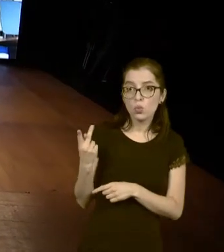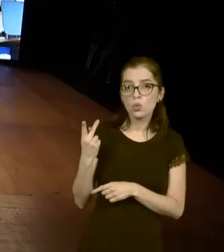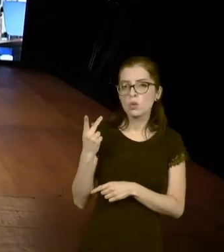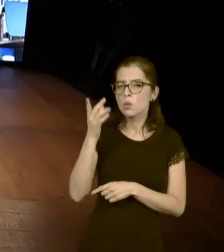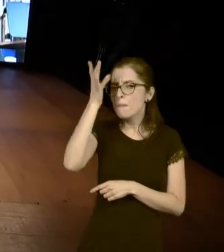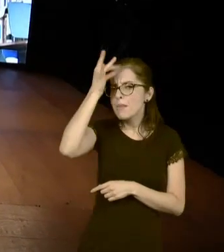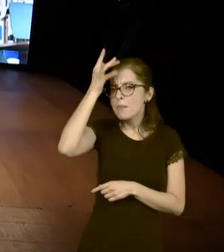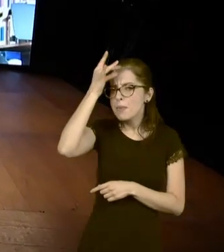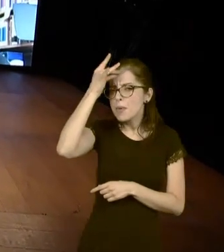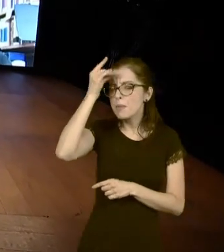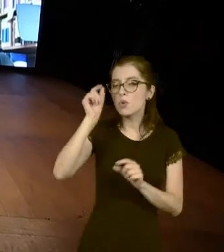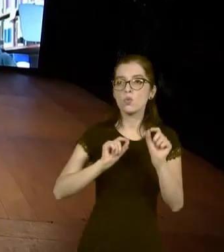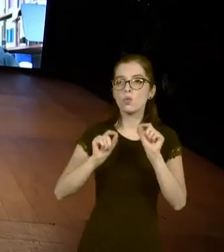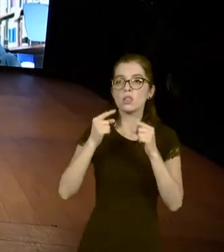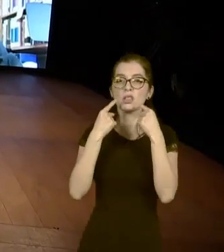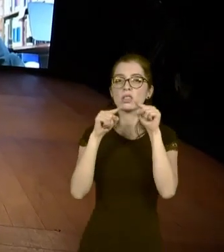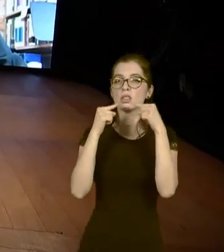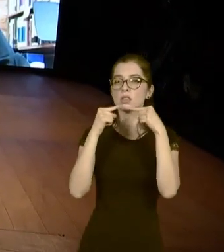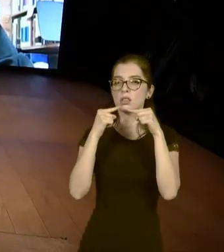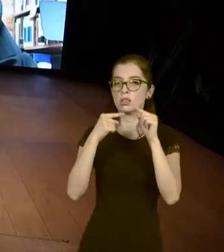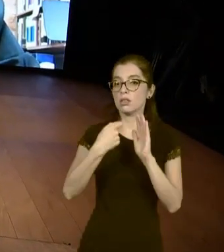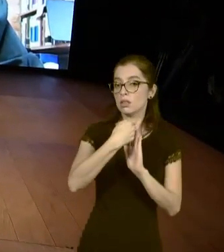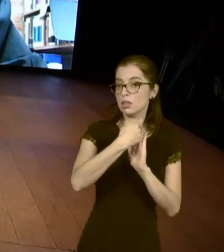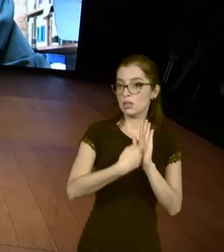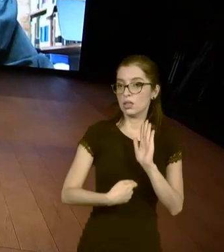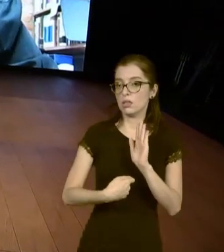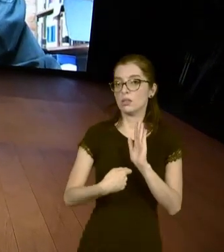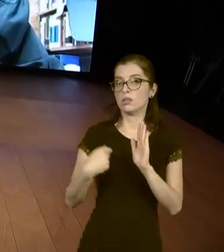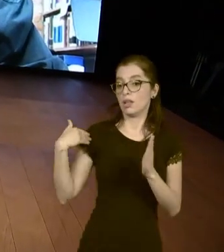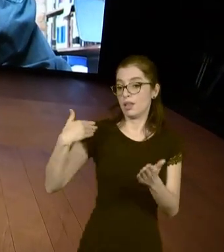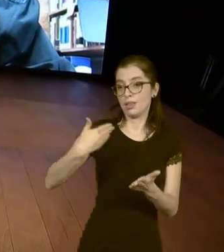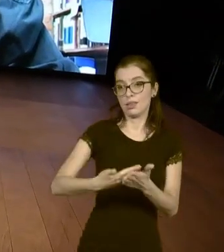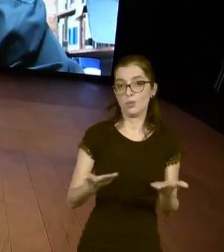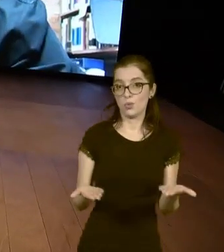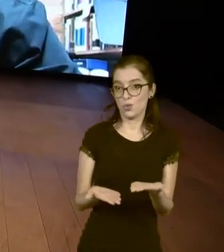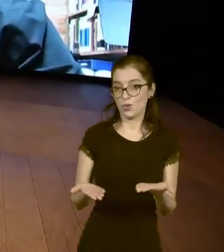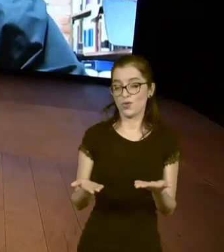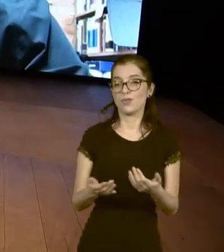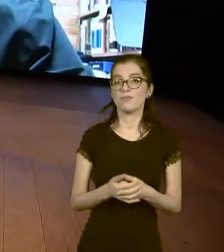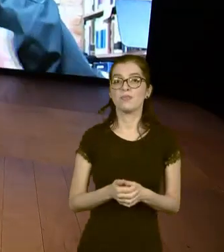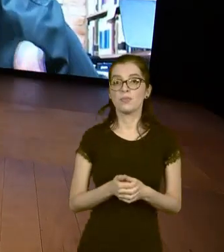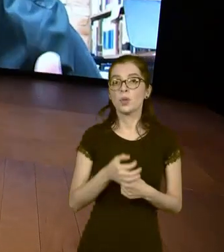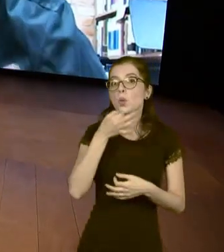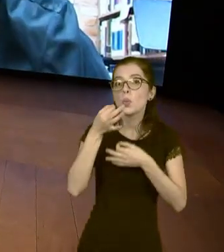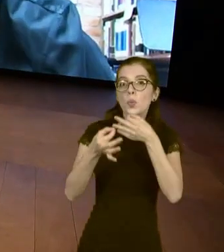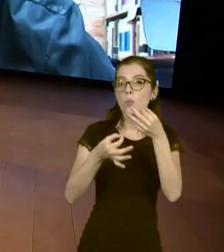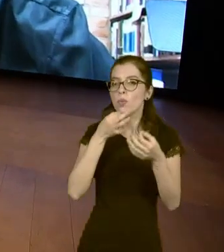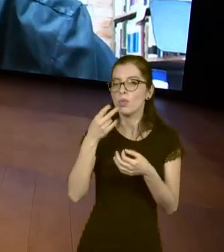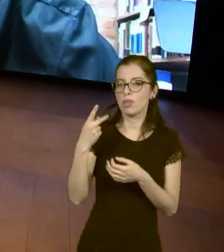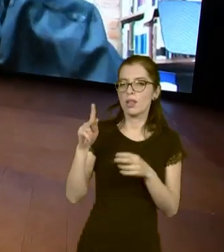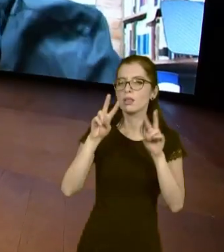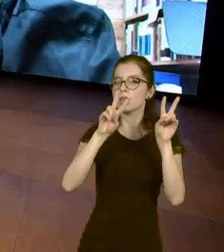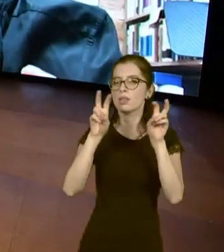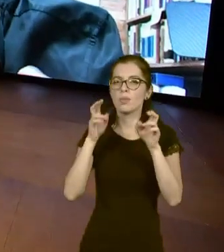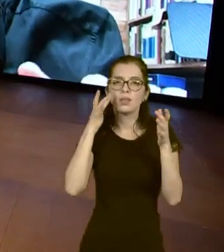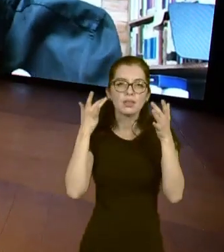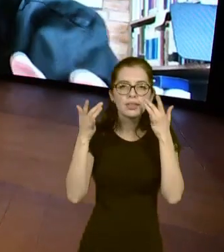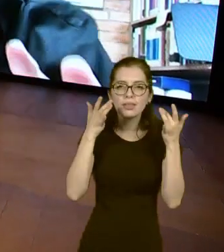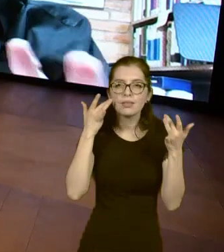na plateia? Sábato Magaldi. De novo. O Sábato assistiu. E aí, tanto eu quanto